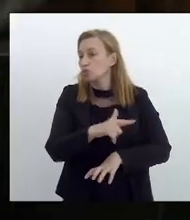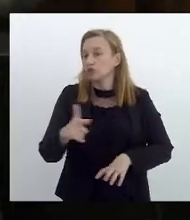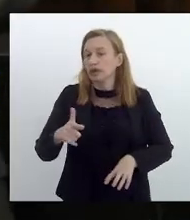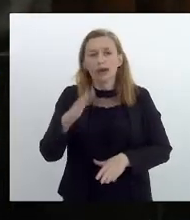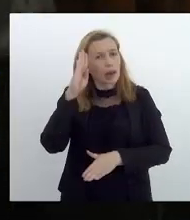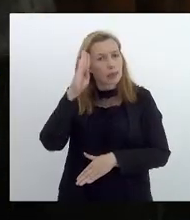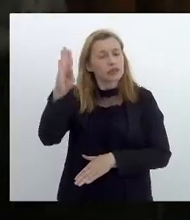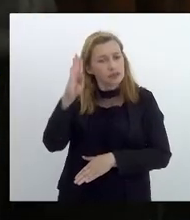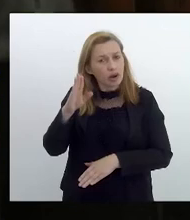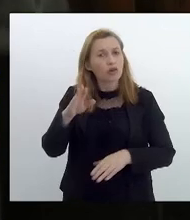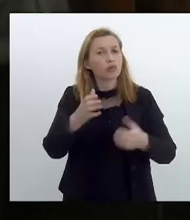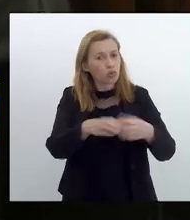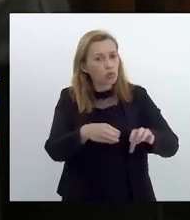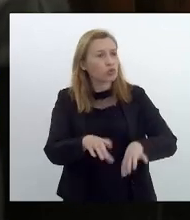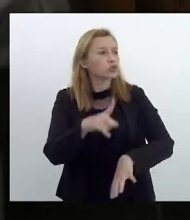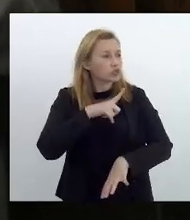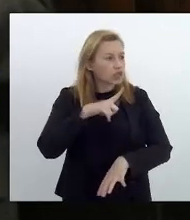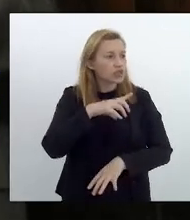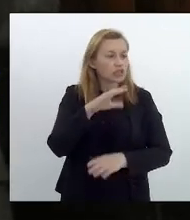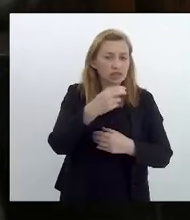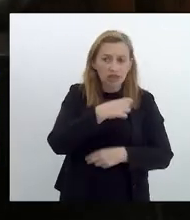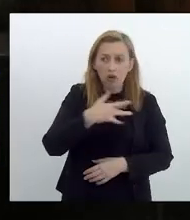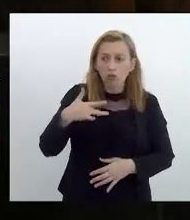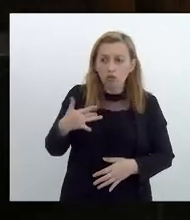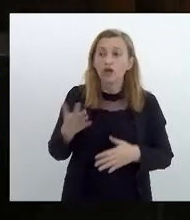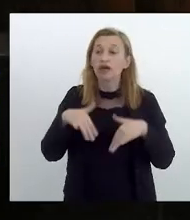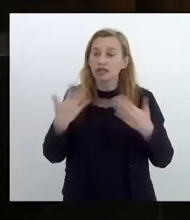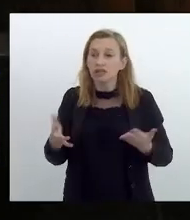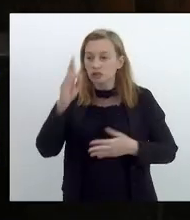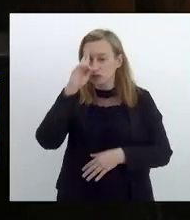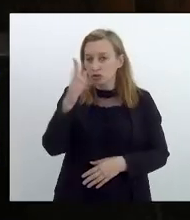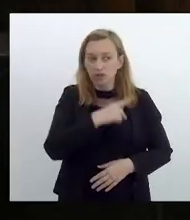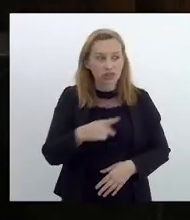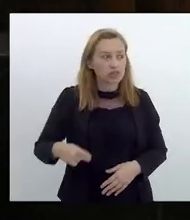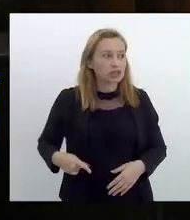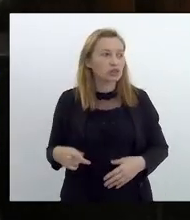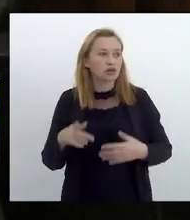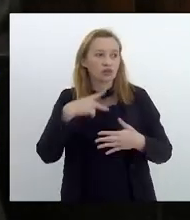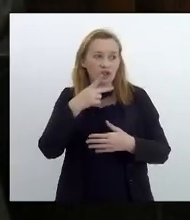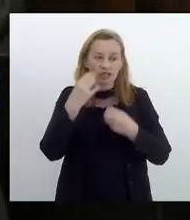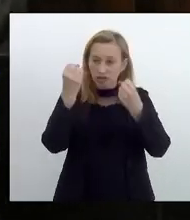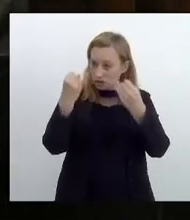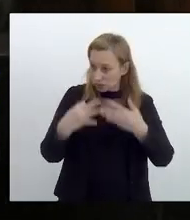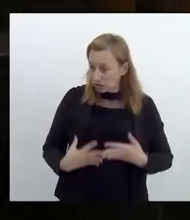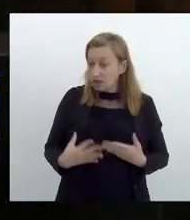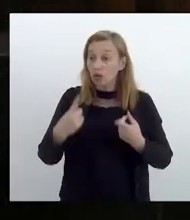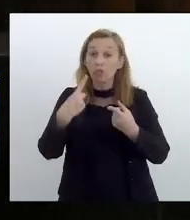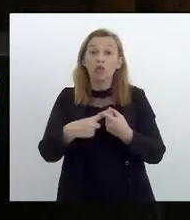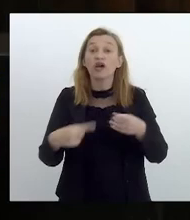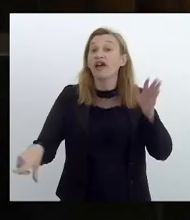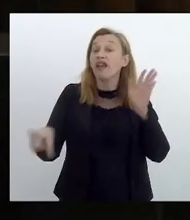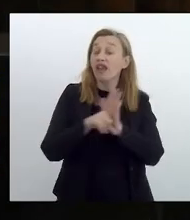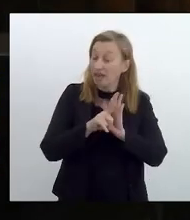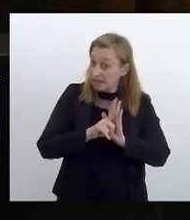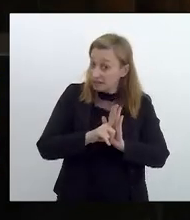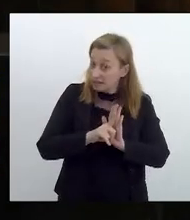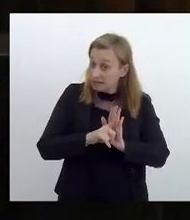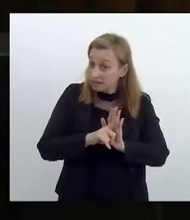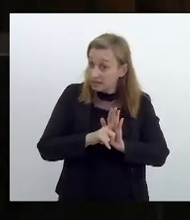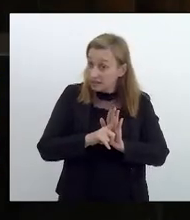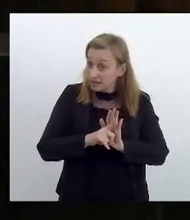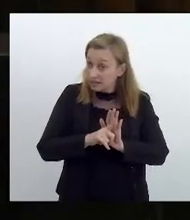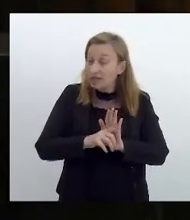tem o concurso público a saúde então seu presidente tô dando as suas explicações porque lei